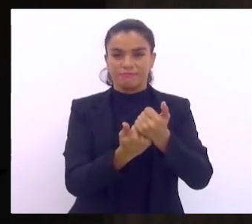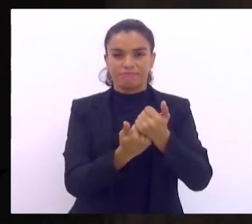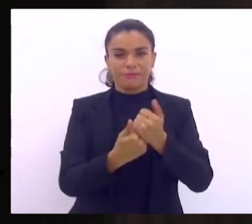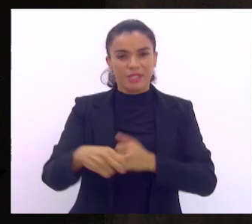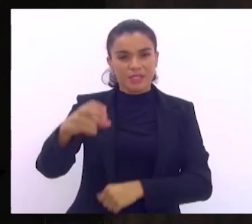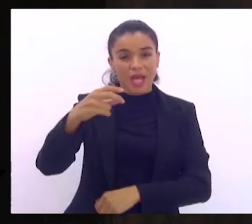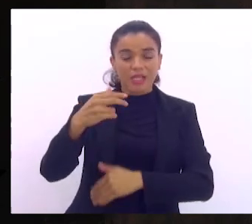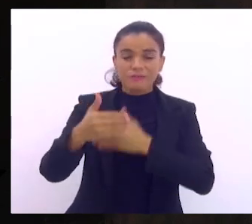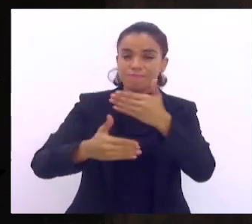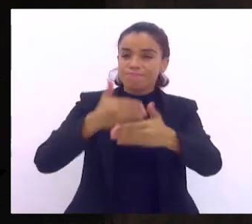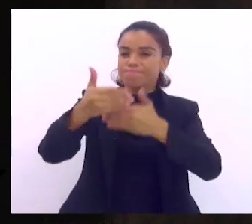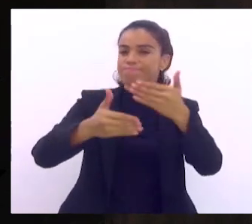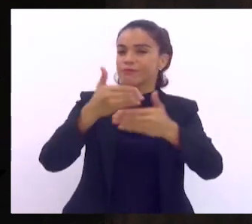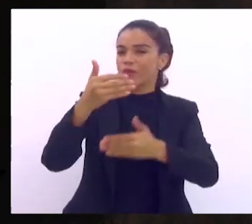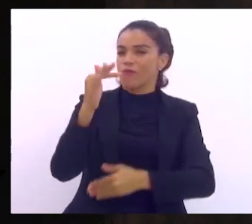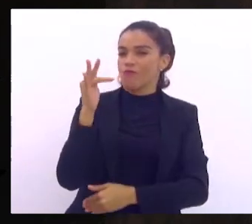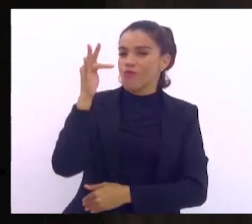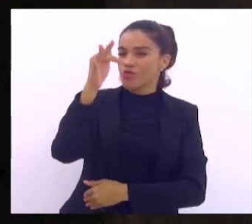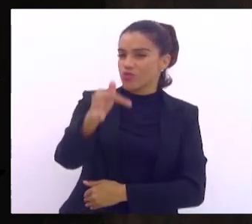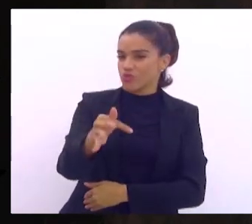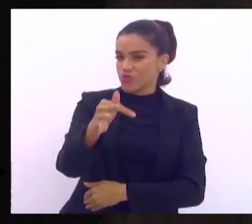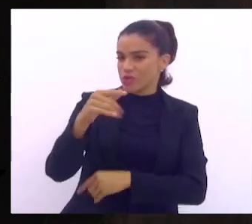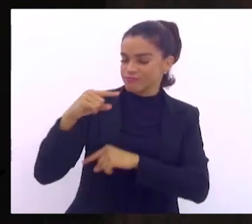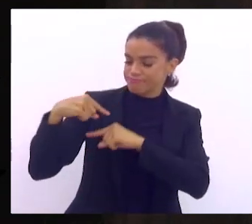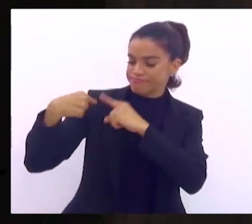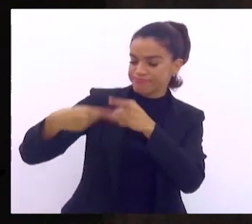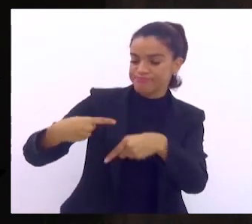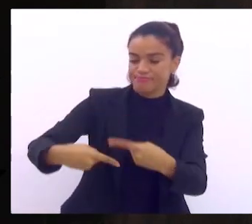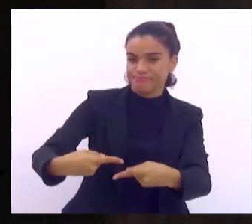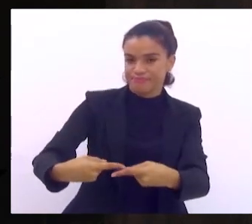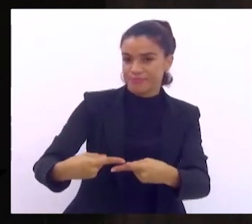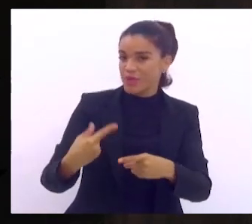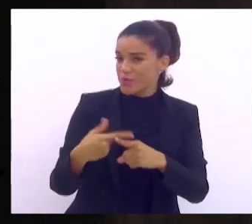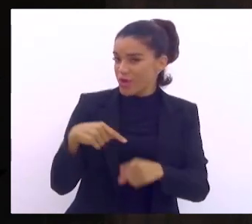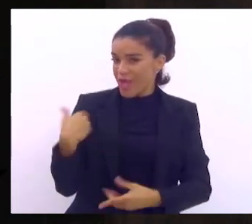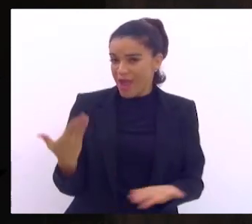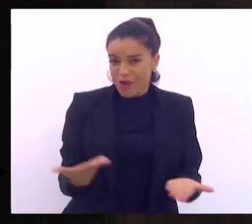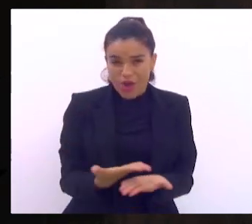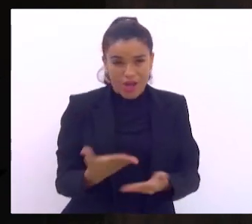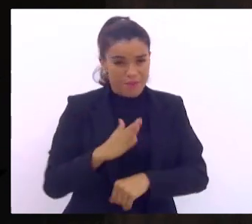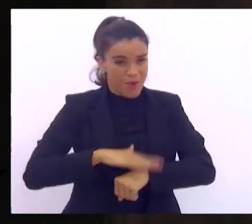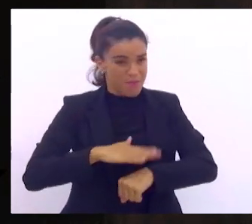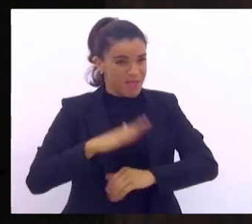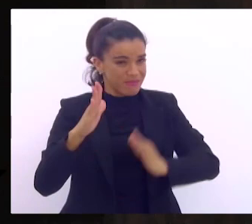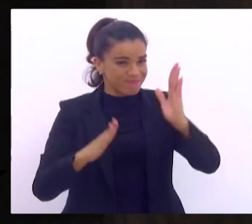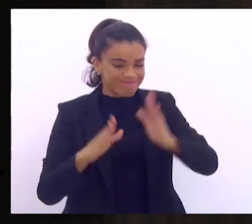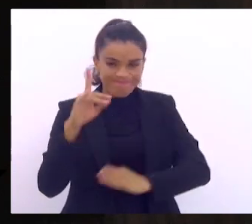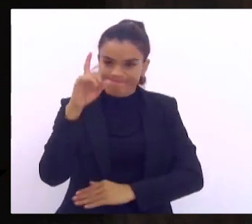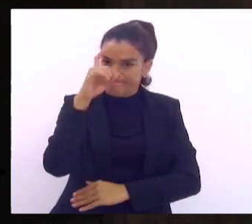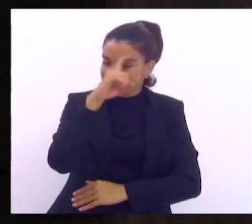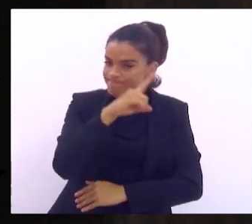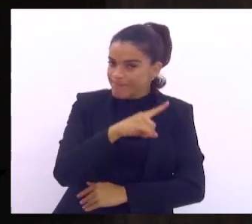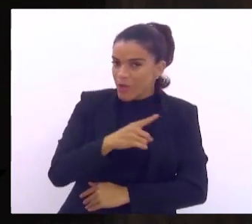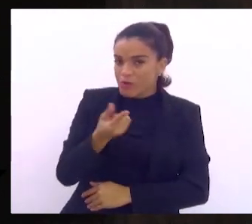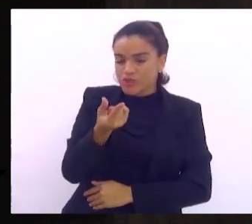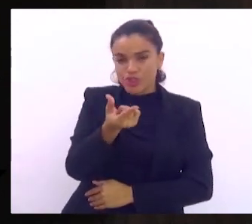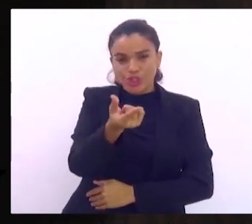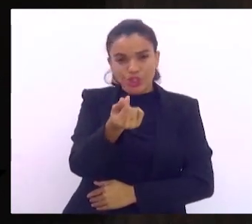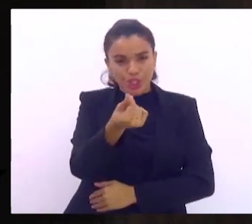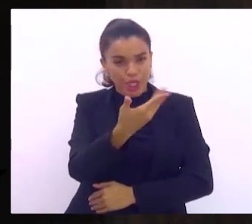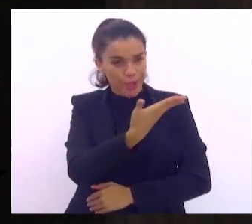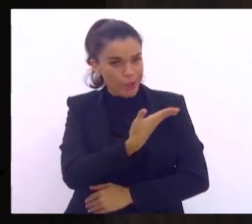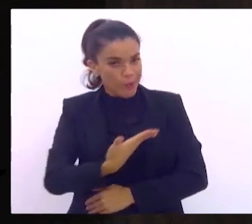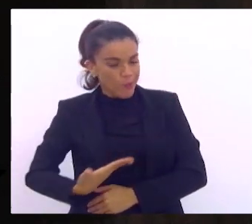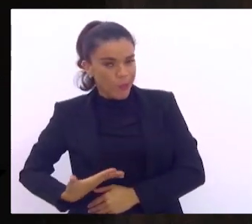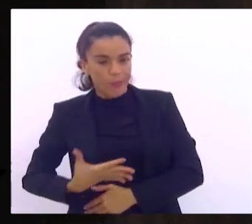futuras gerações, porque nós estamos vivendo dias terríveis. O orçamento público